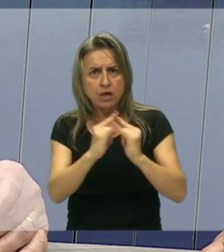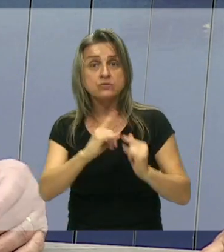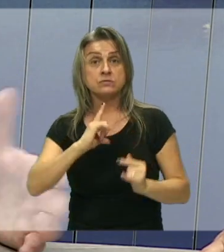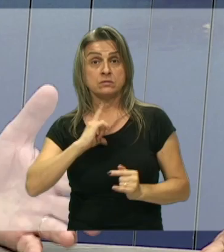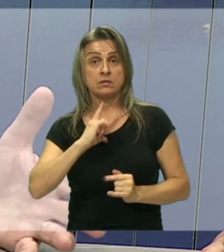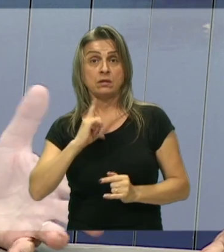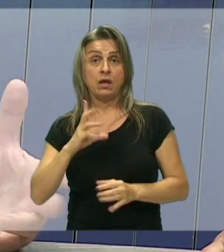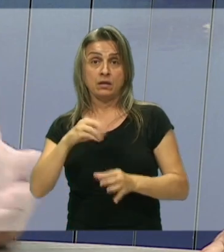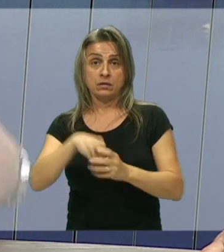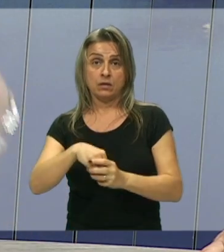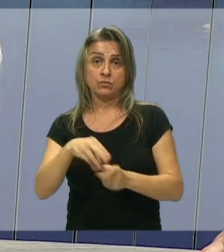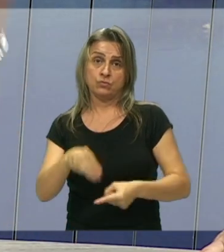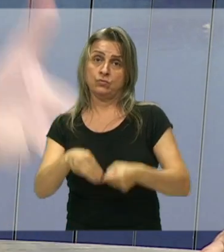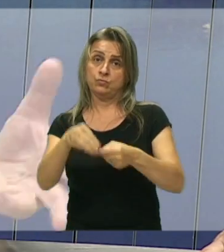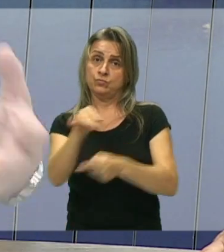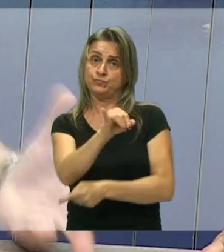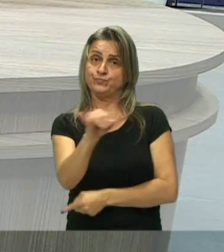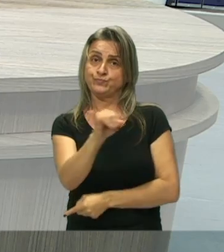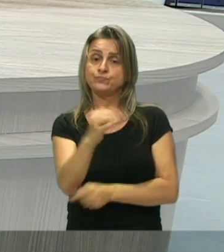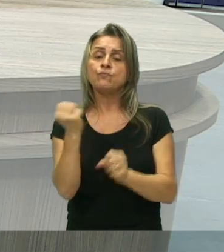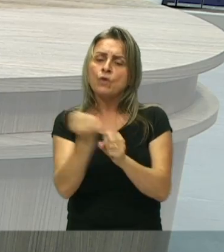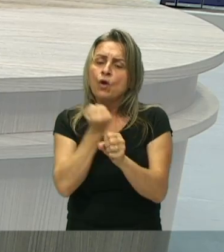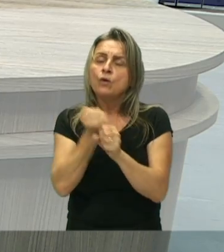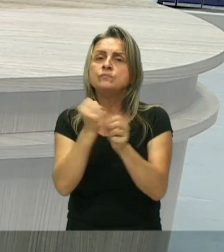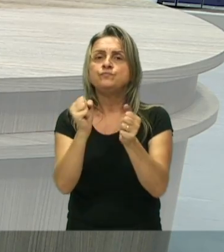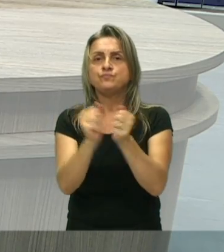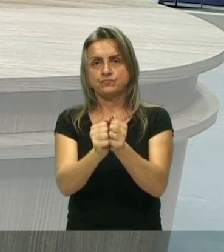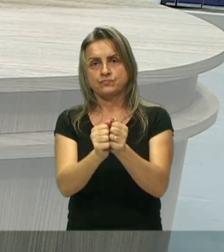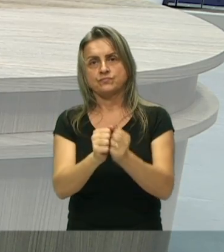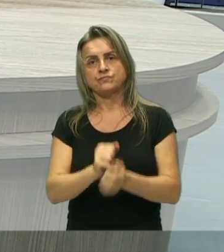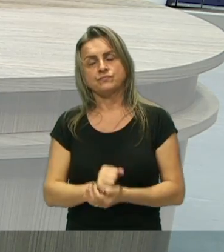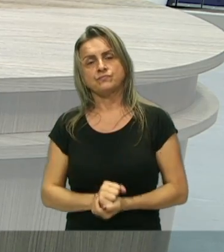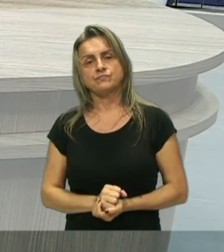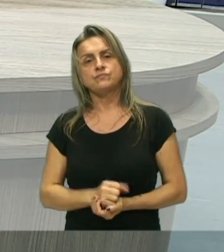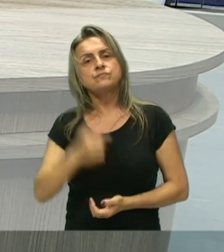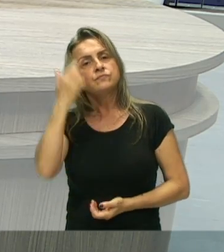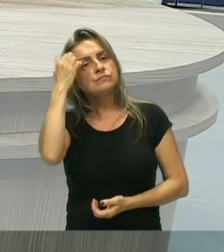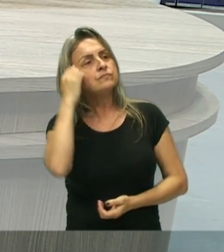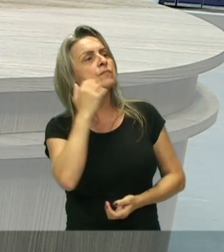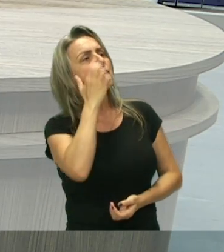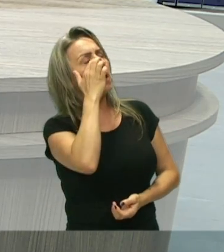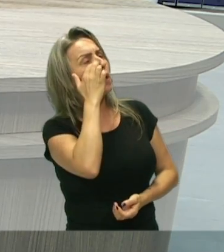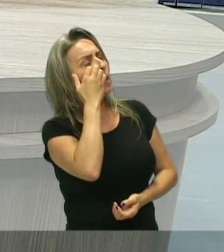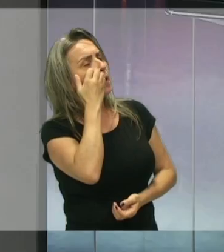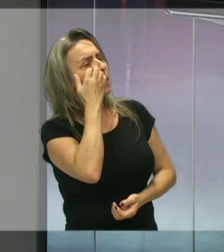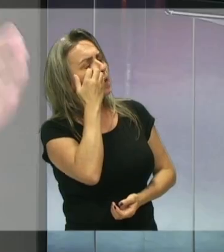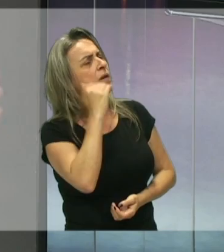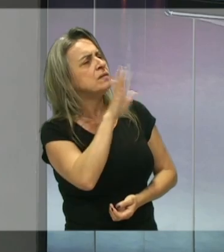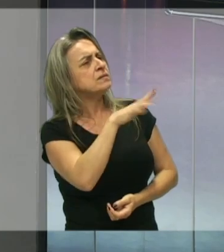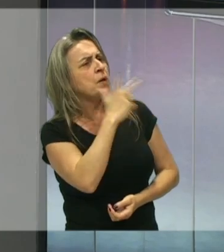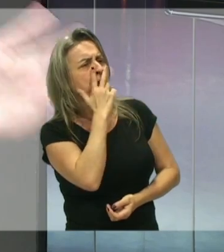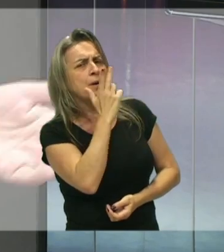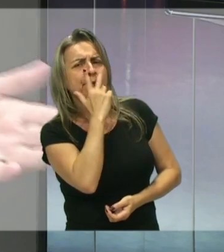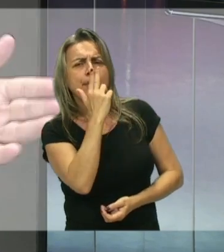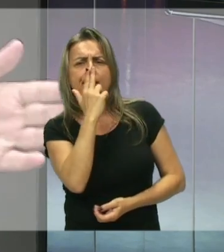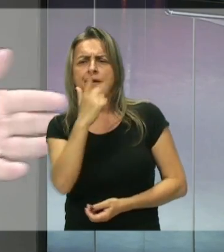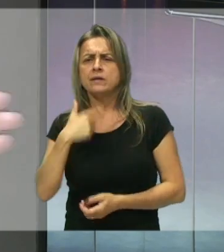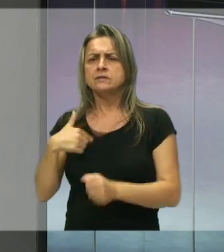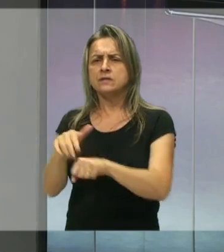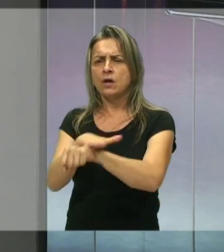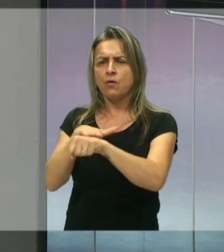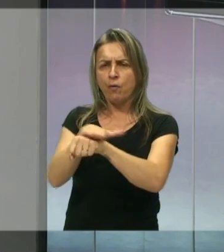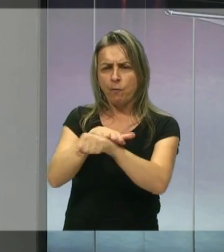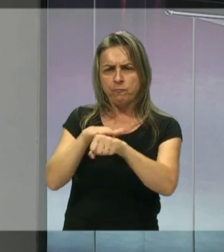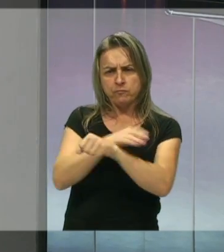município, para construir junto. Construam junto. E, Evandro, mas parece, né, pelo que eu tive conversando com